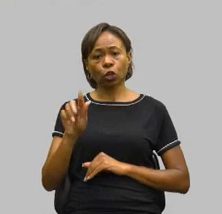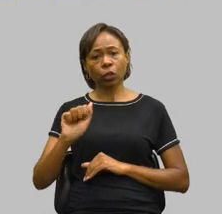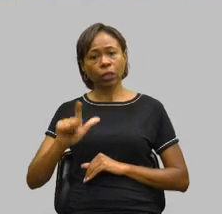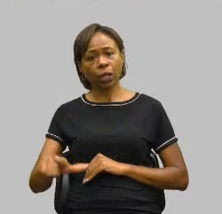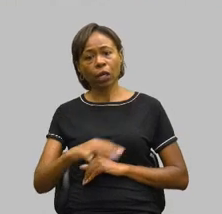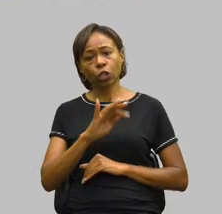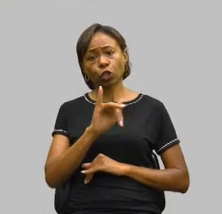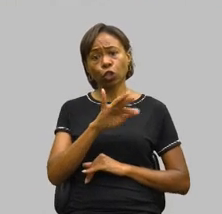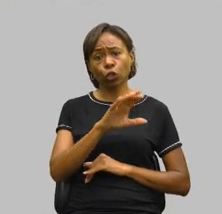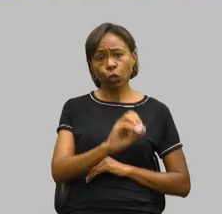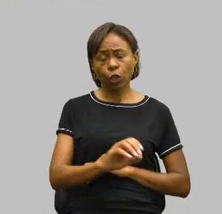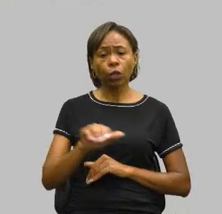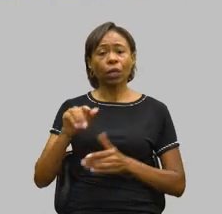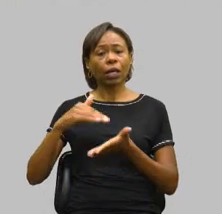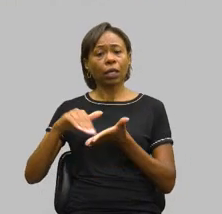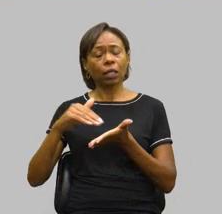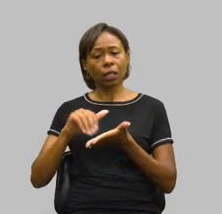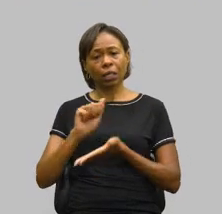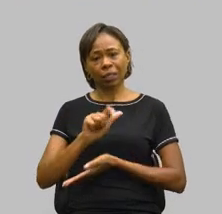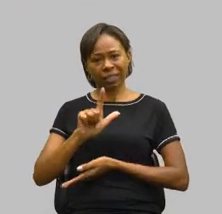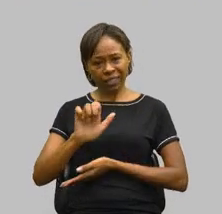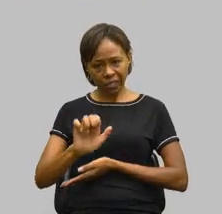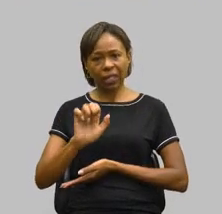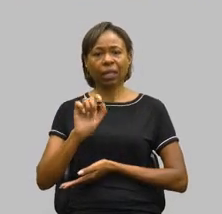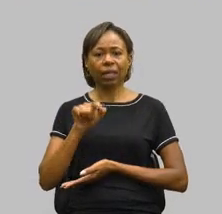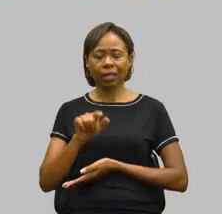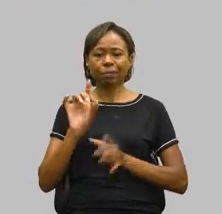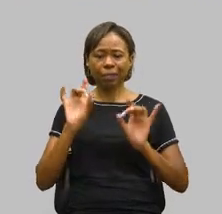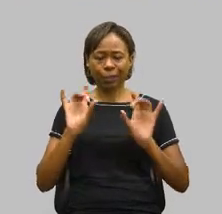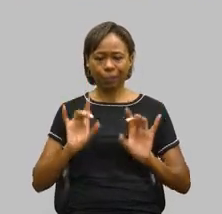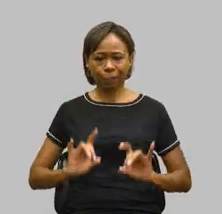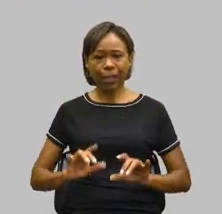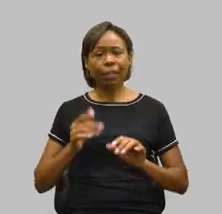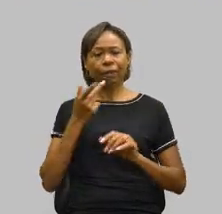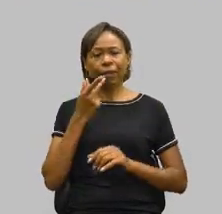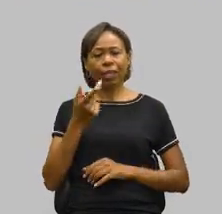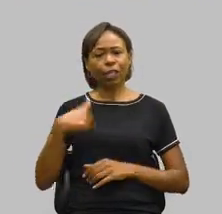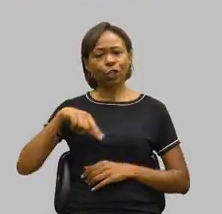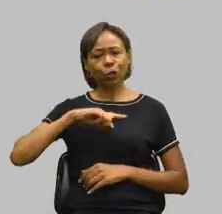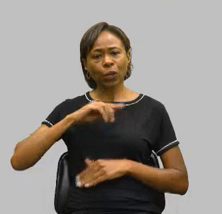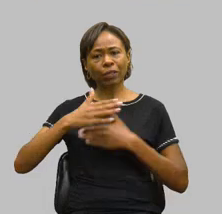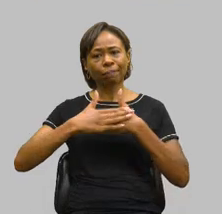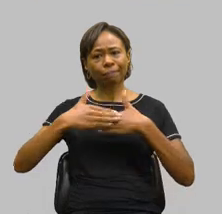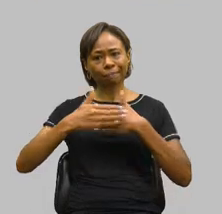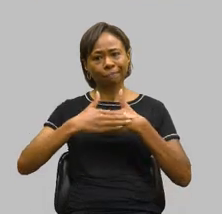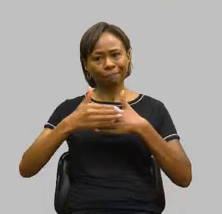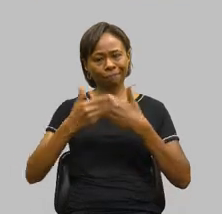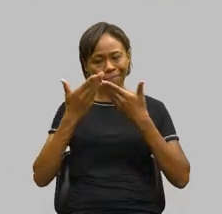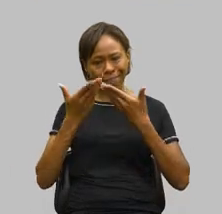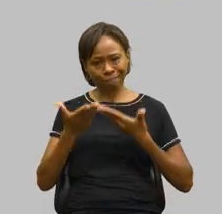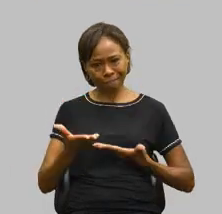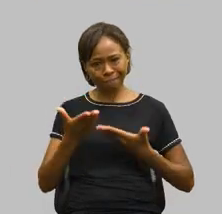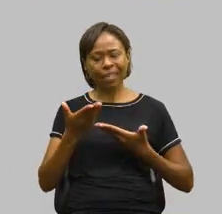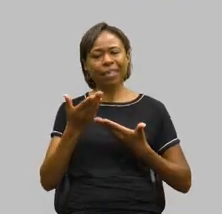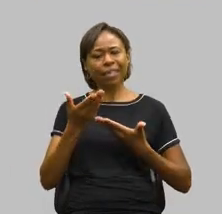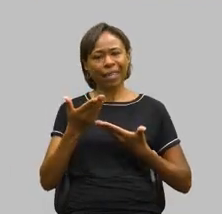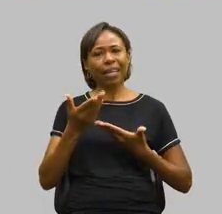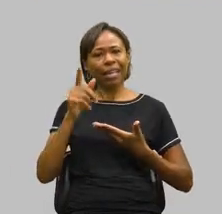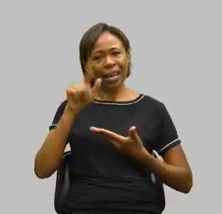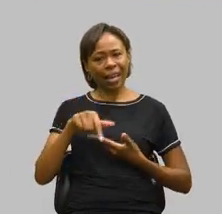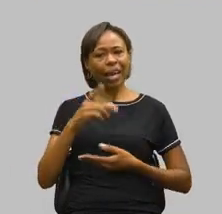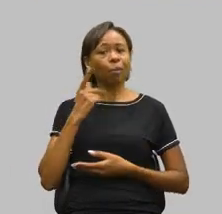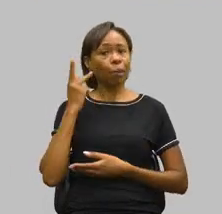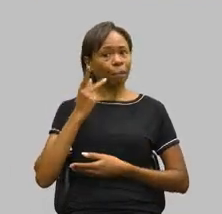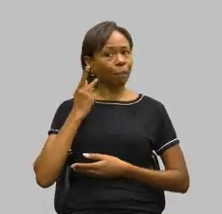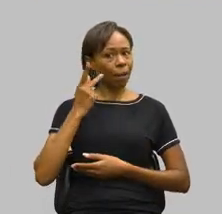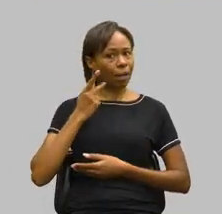a nossa secretária le Portela dizer para ela do carinho que a gente tem né enquanto uma grande parlamentar que ela é aqui